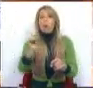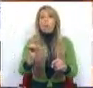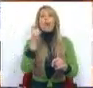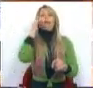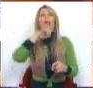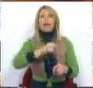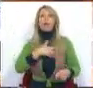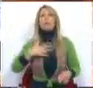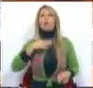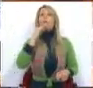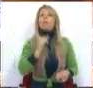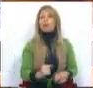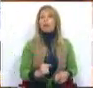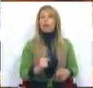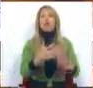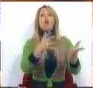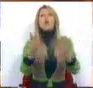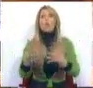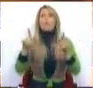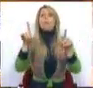onde não se conhecem os proprietários e